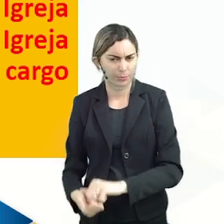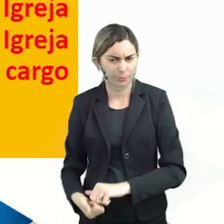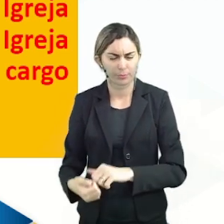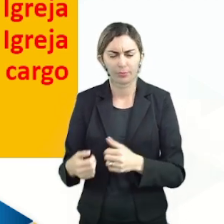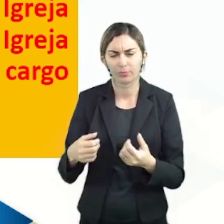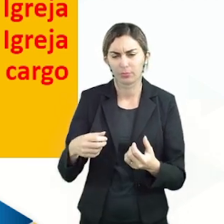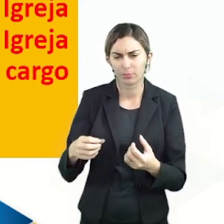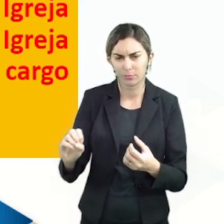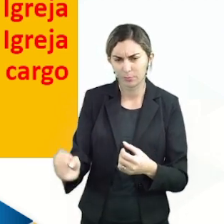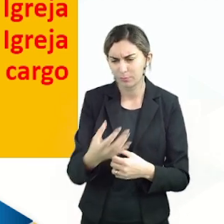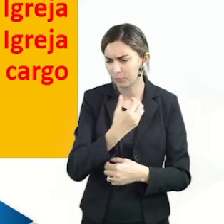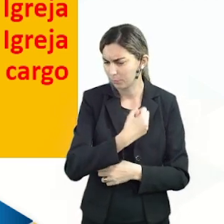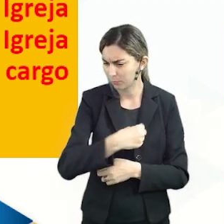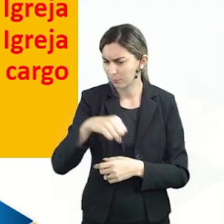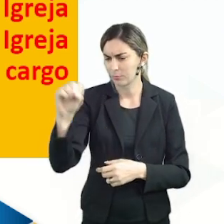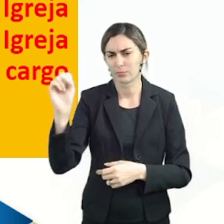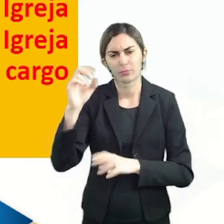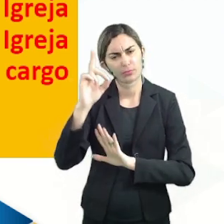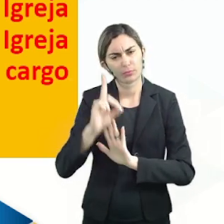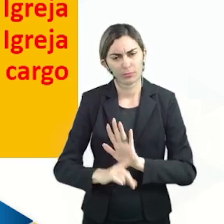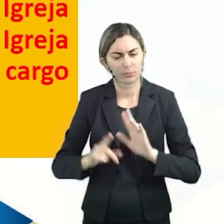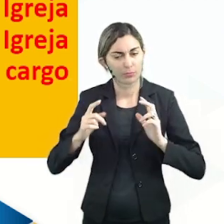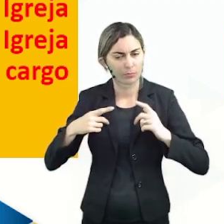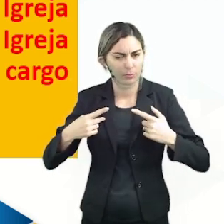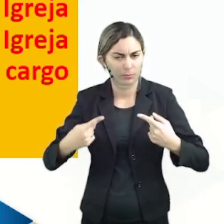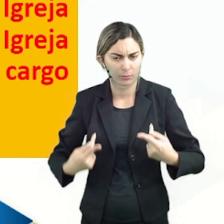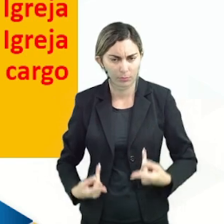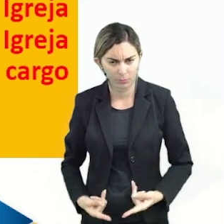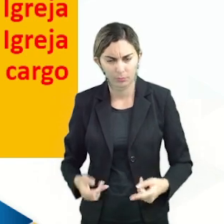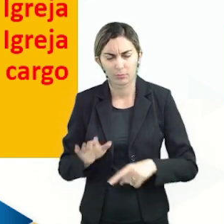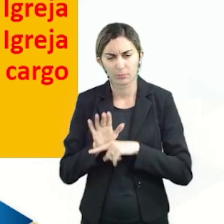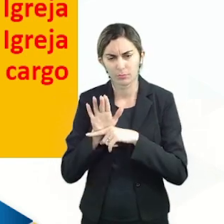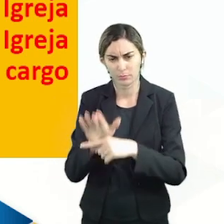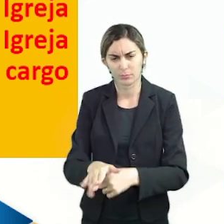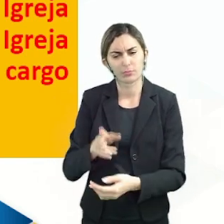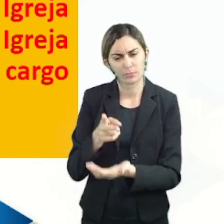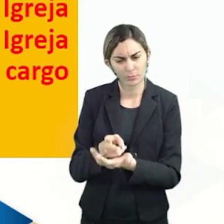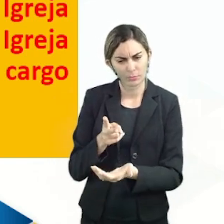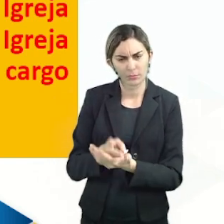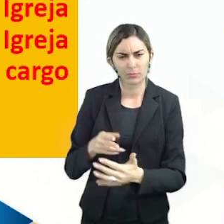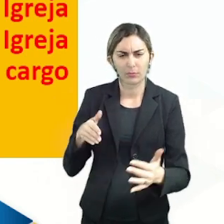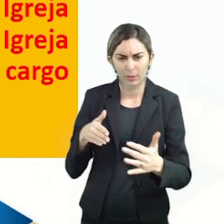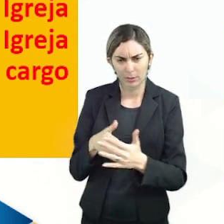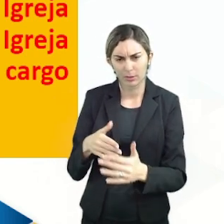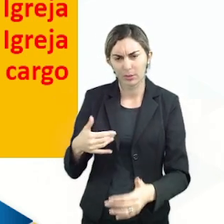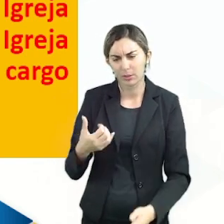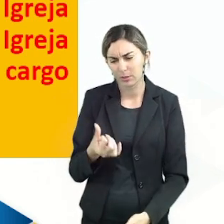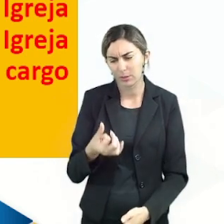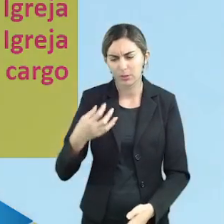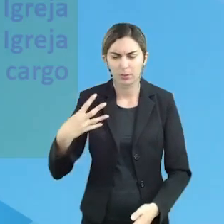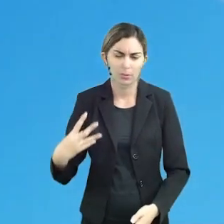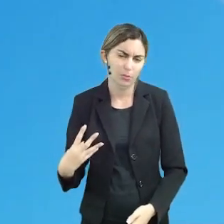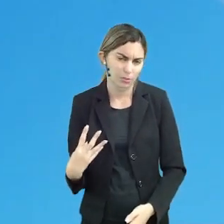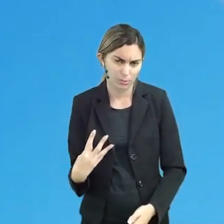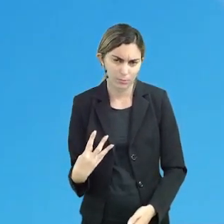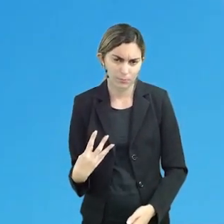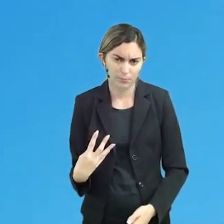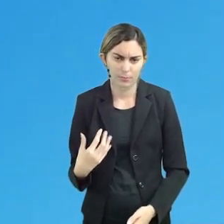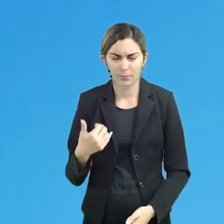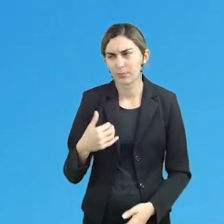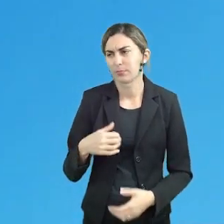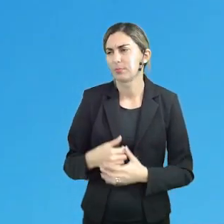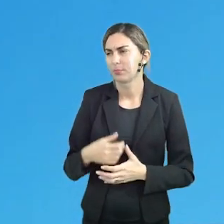Igreja na defesa dos direitos humanos. Permaneceu no cargo até 64. Observando